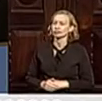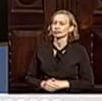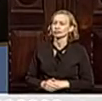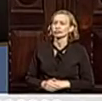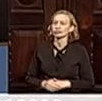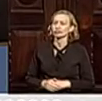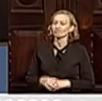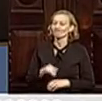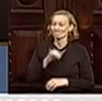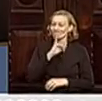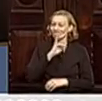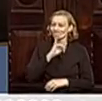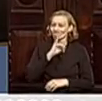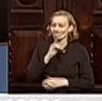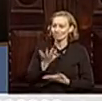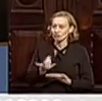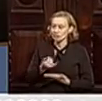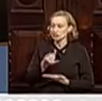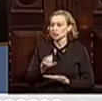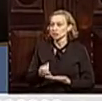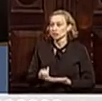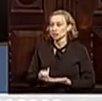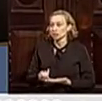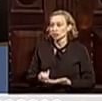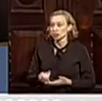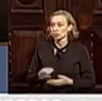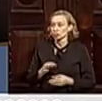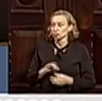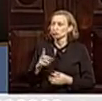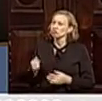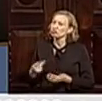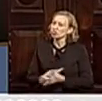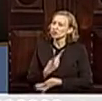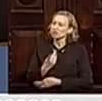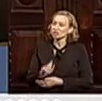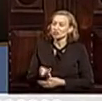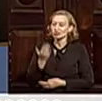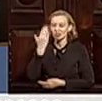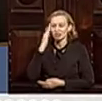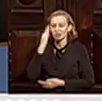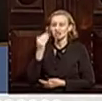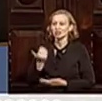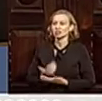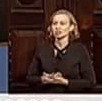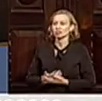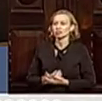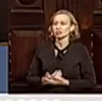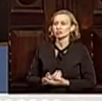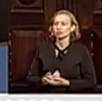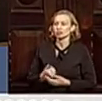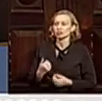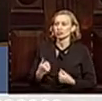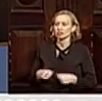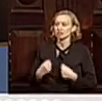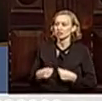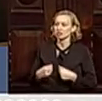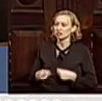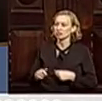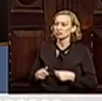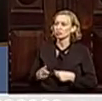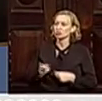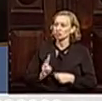angustiamos com a burocracia, mas entendemos sua necessidade para manter condizente nossas práticas